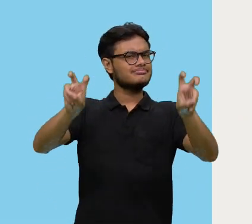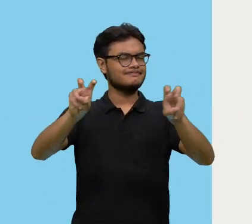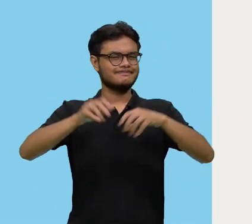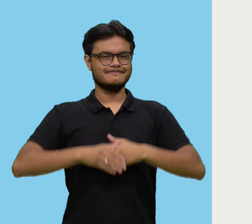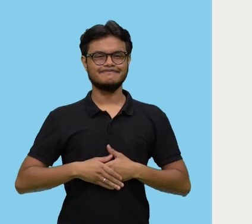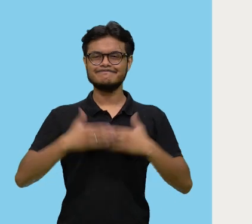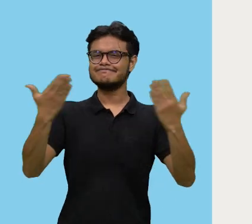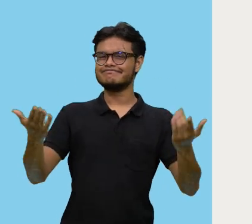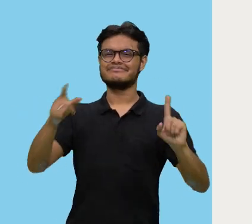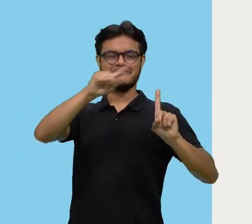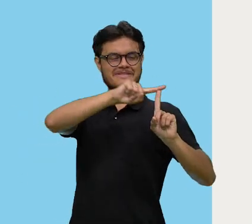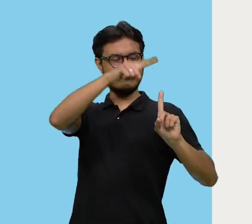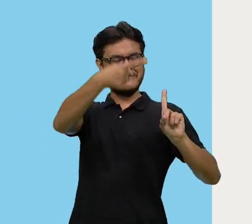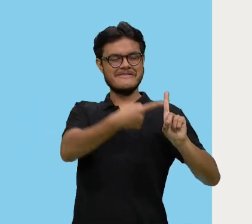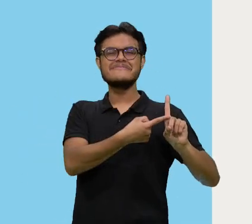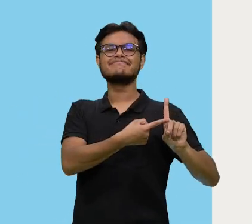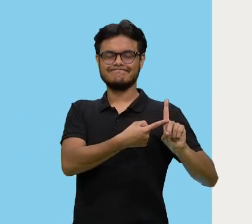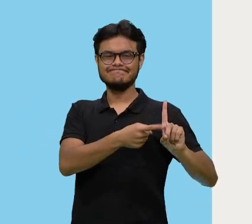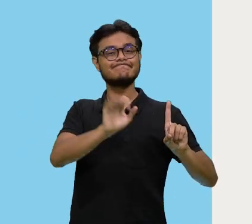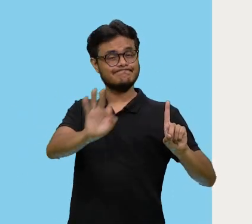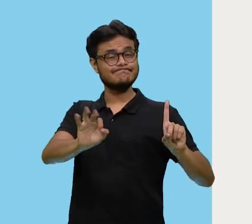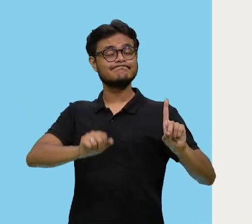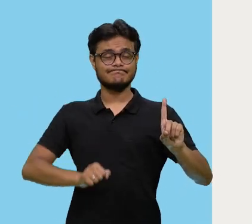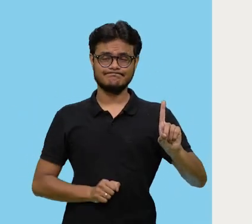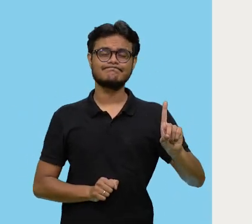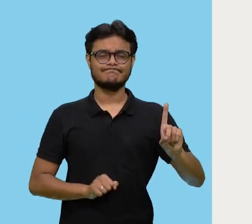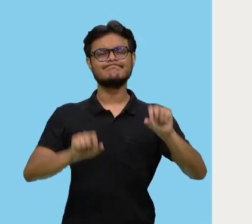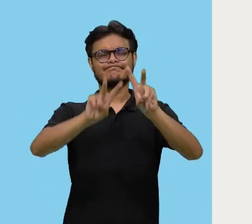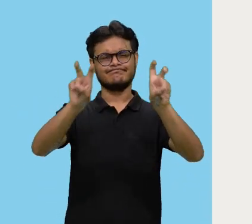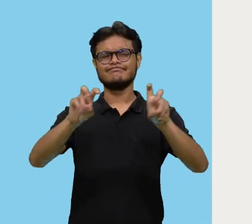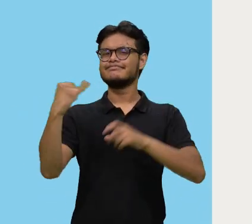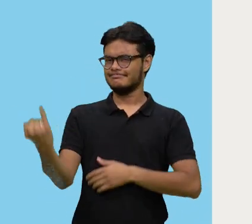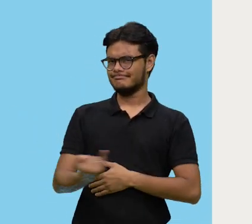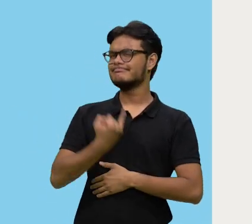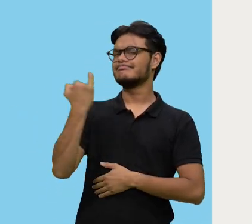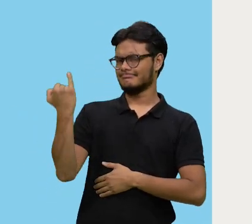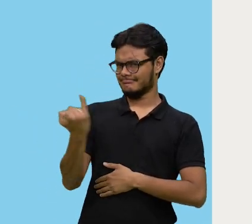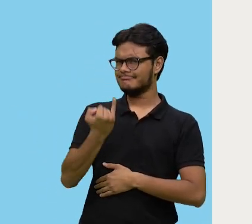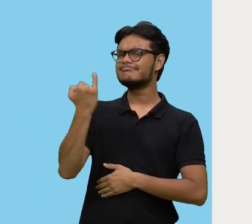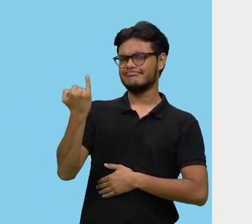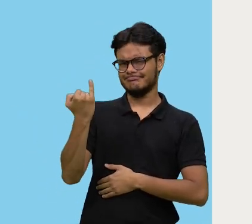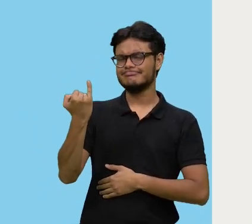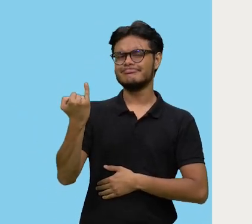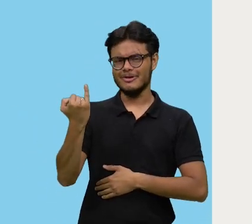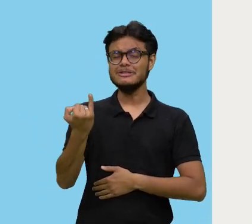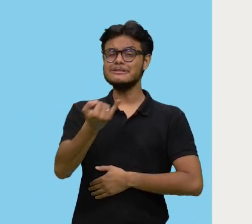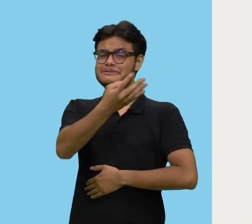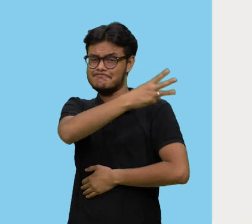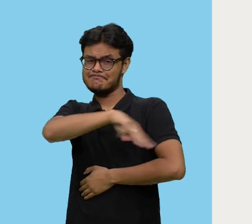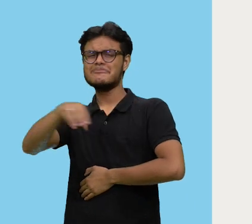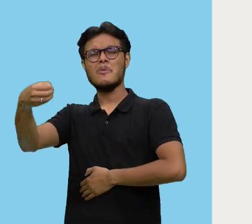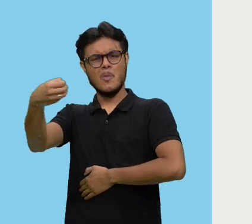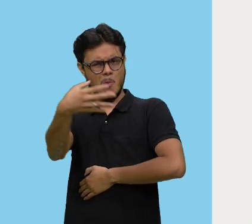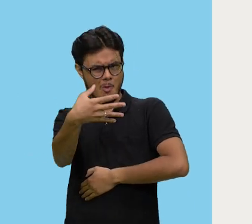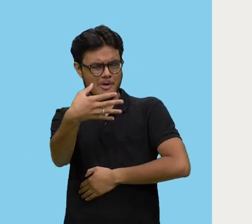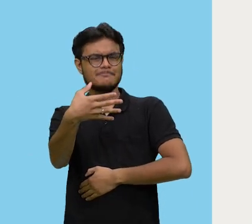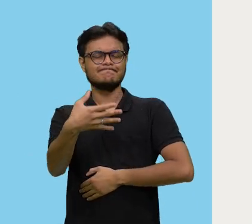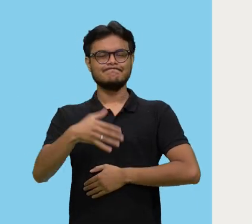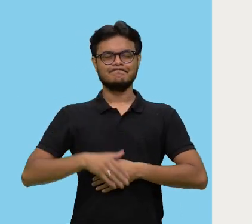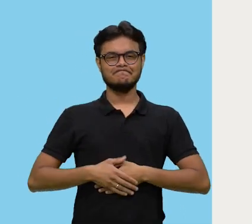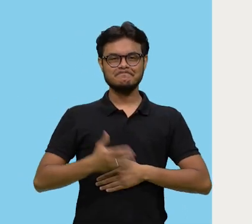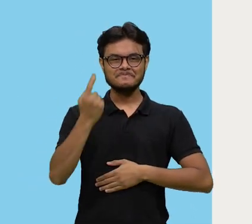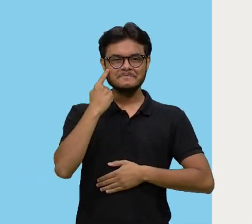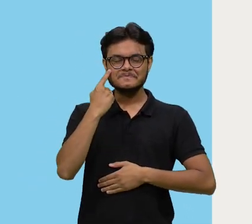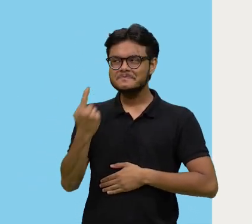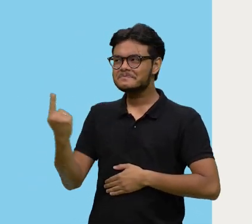A gestação, isso mesmo, assunto extremamente importante no novo ensino médio para você. Viaja